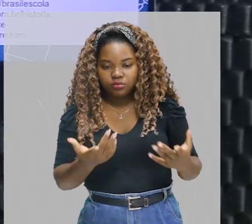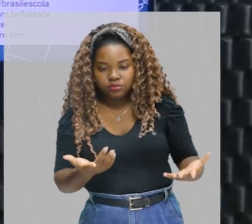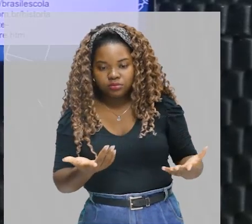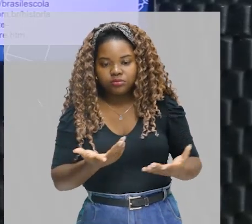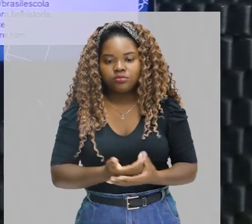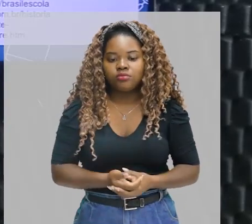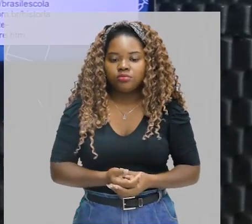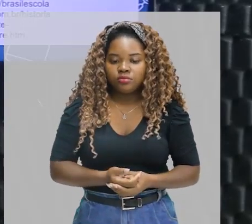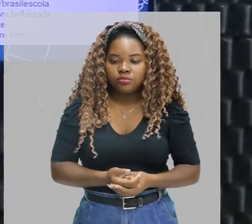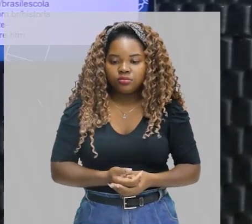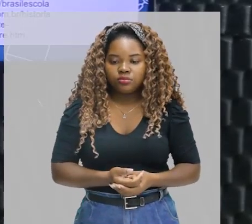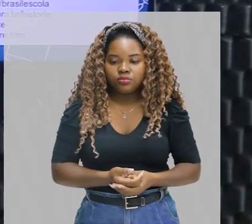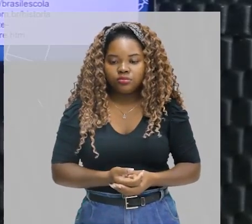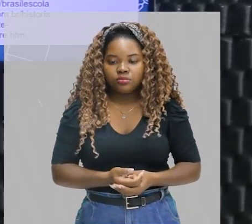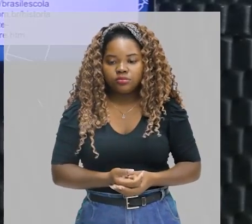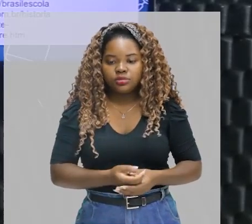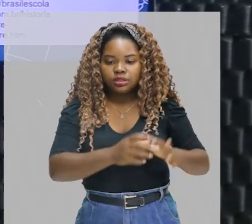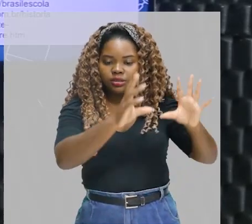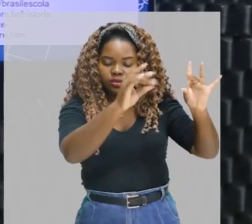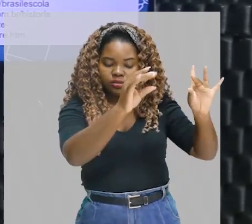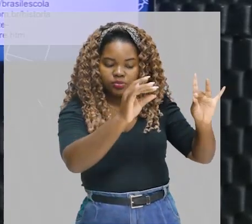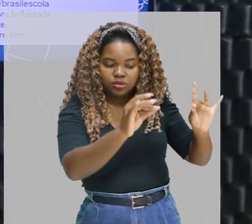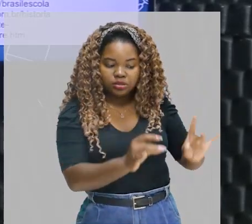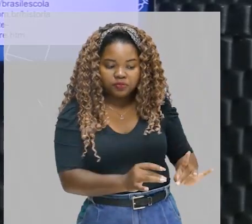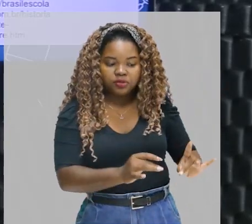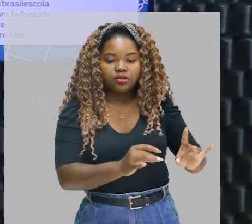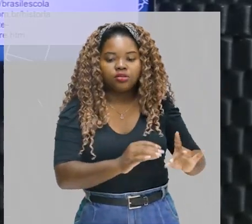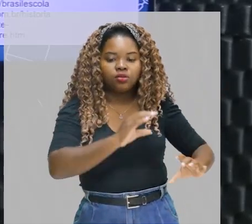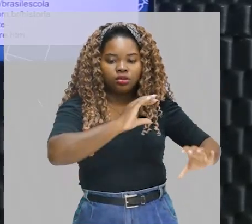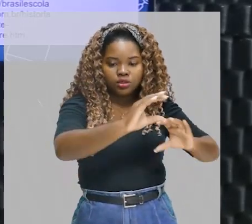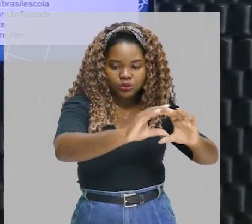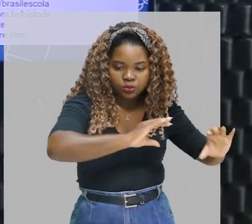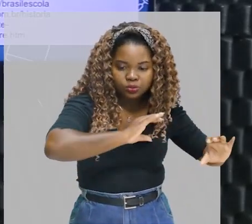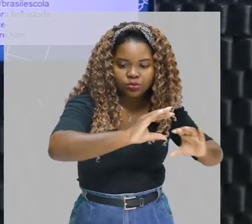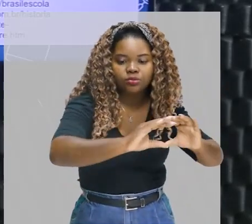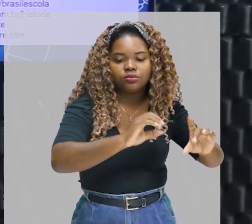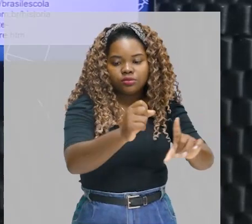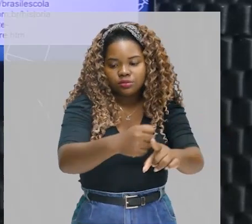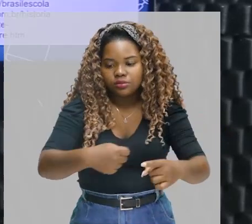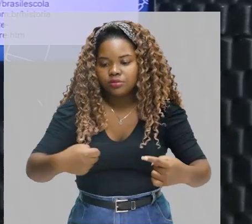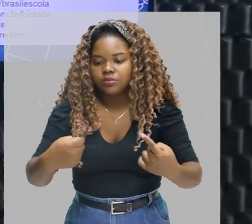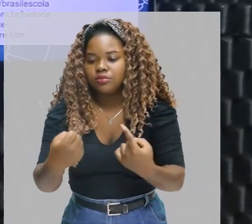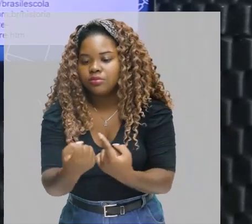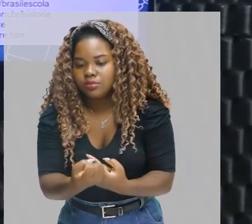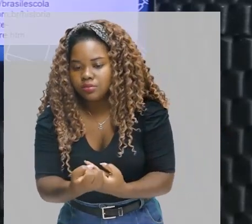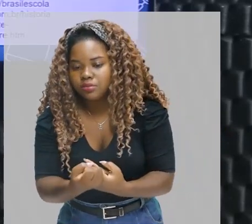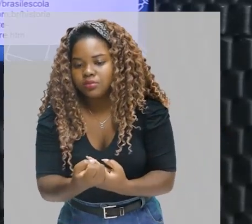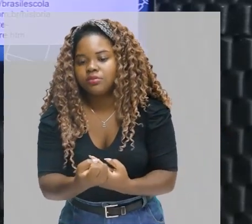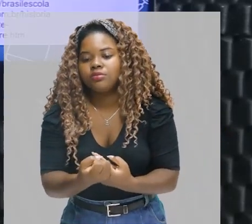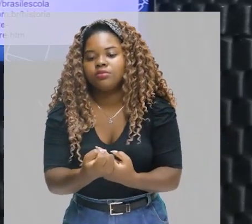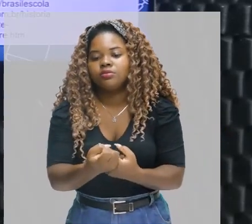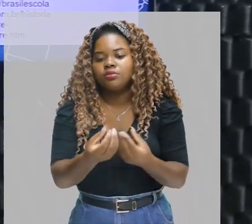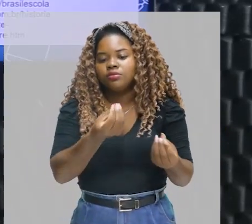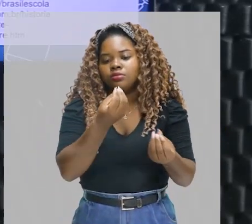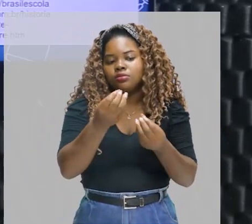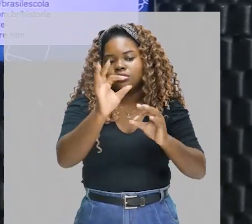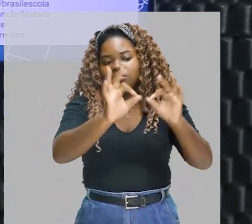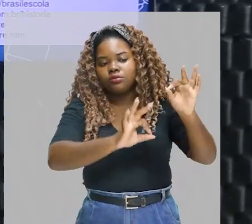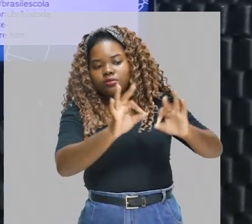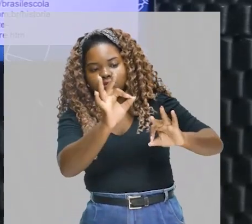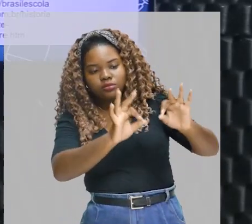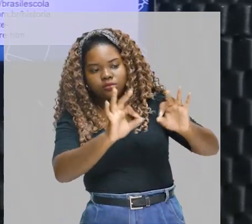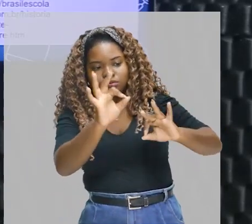eles contavam ali para as sociedades que vinham depois de que forma que eles estavam